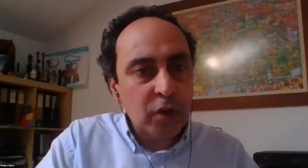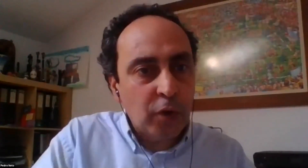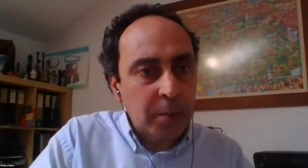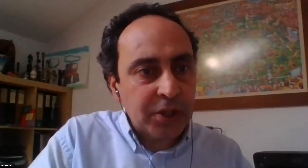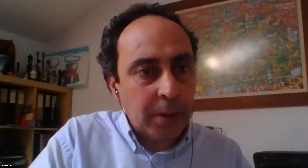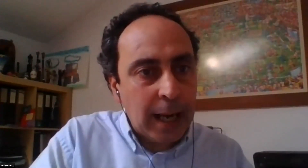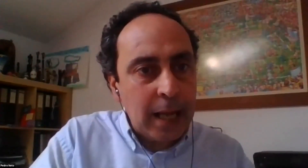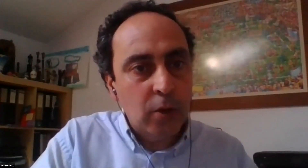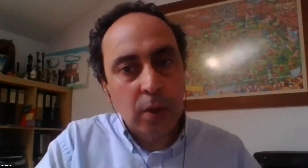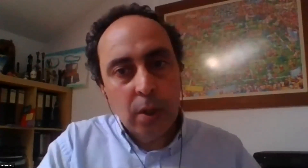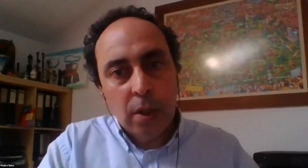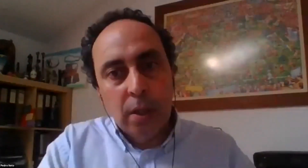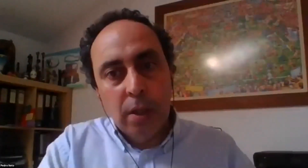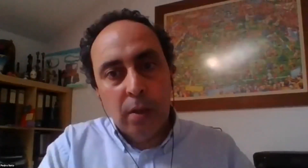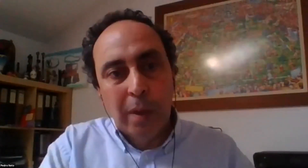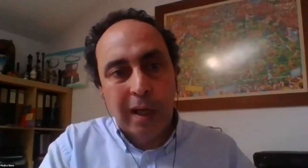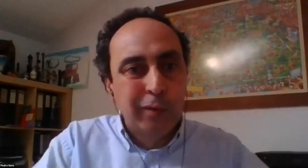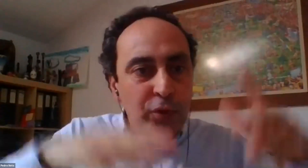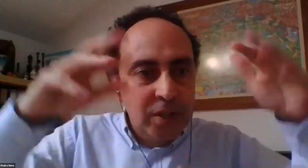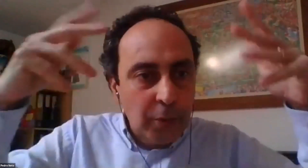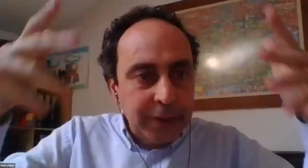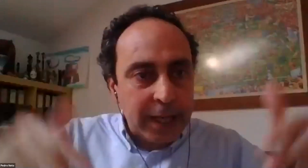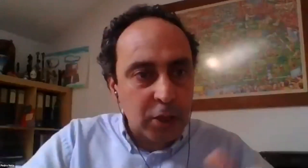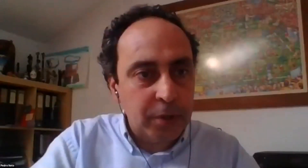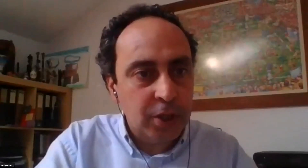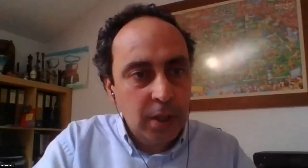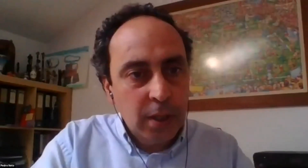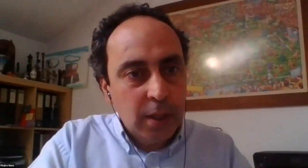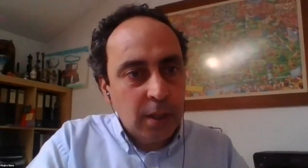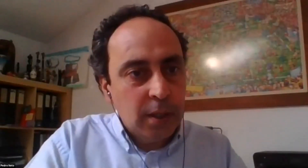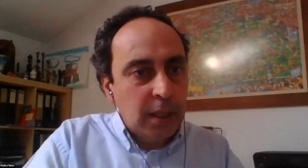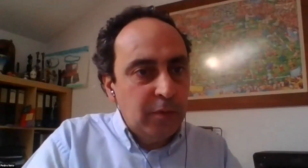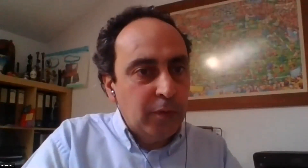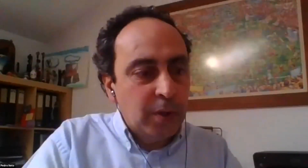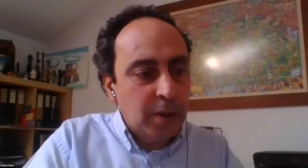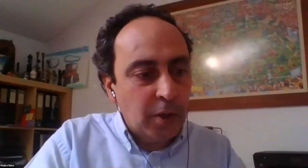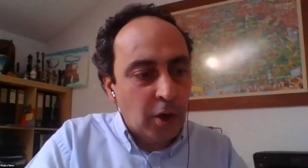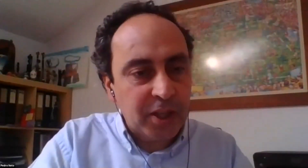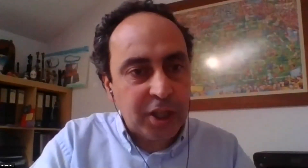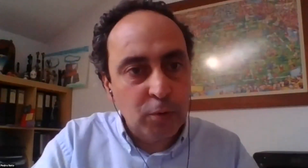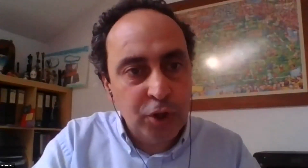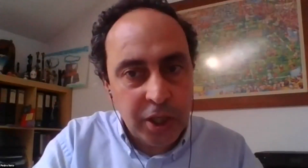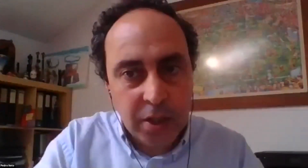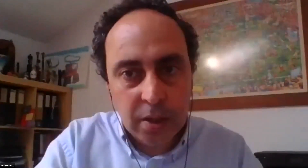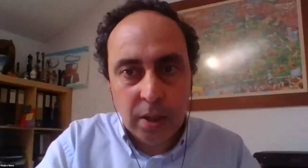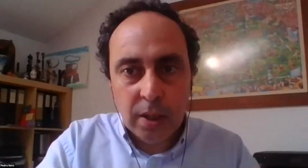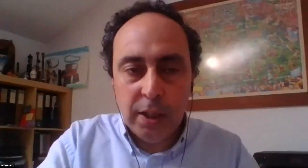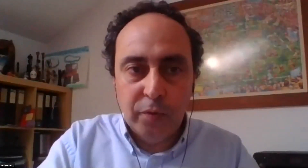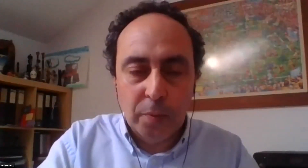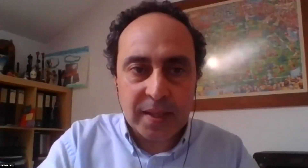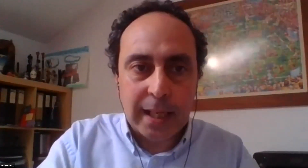incutir novas formas de trabalho, uma revolução, entre aspas, ao nível das tecnologias